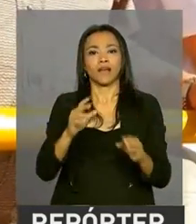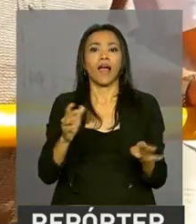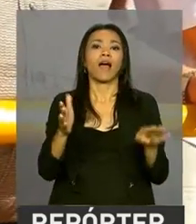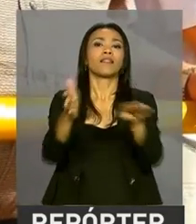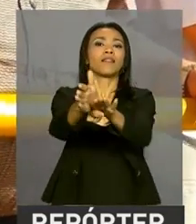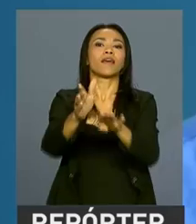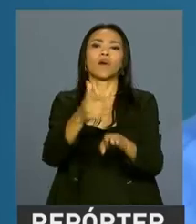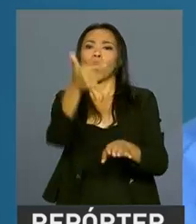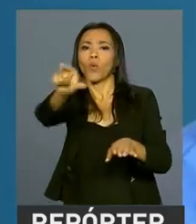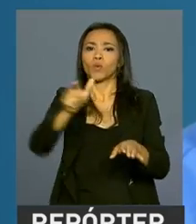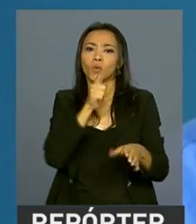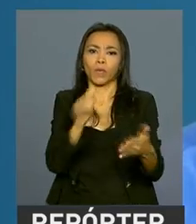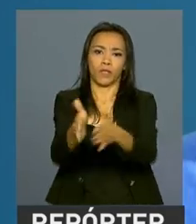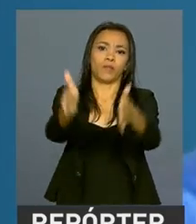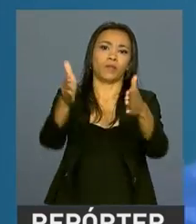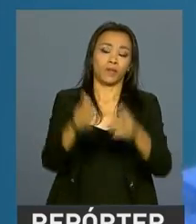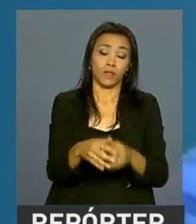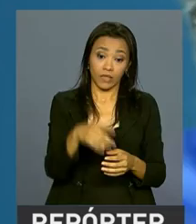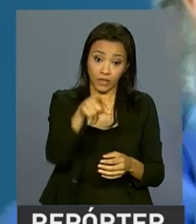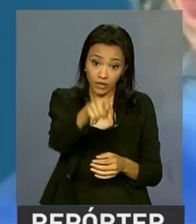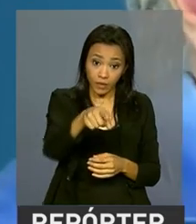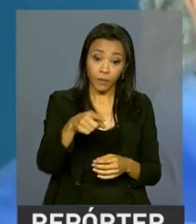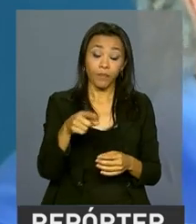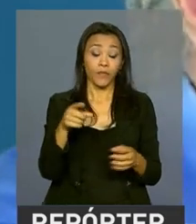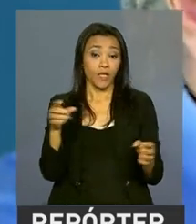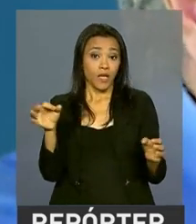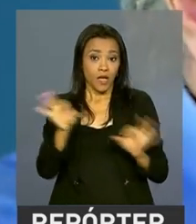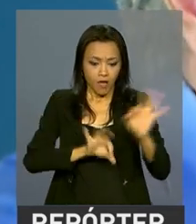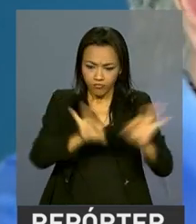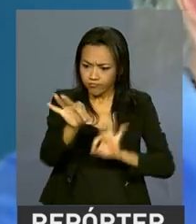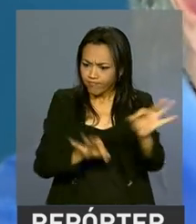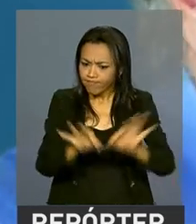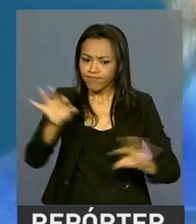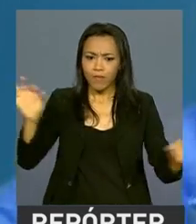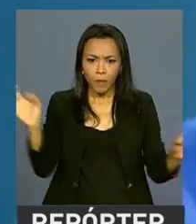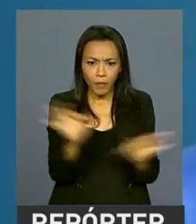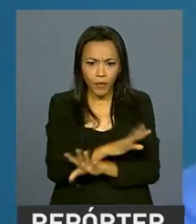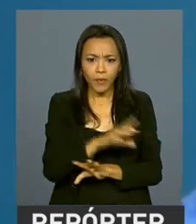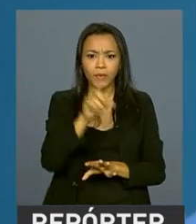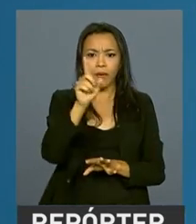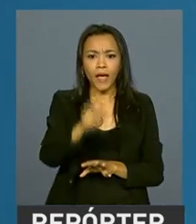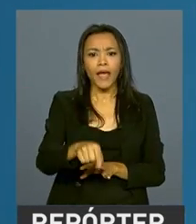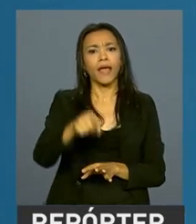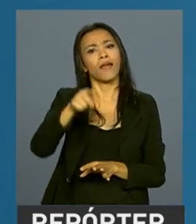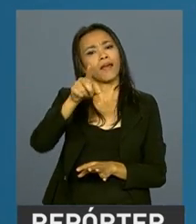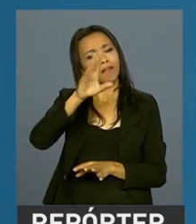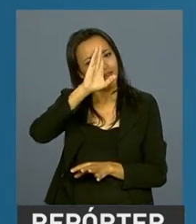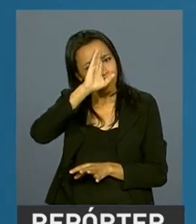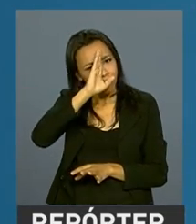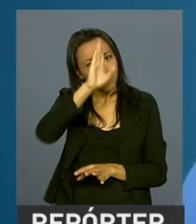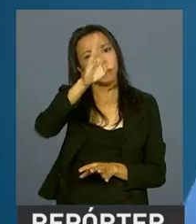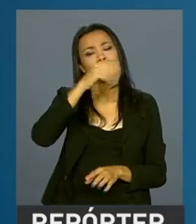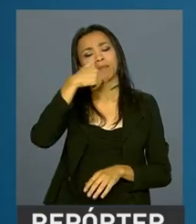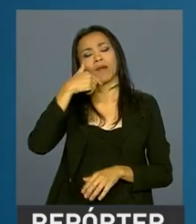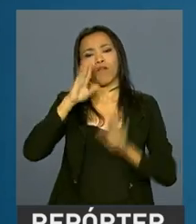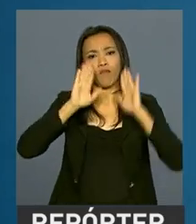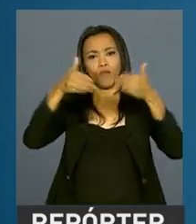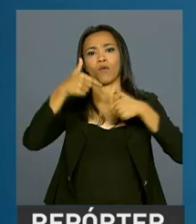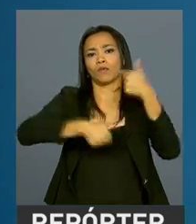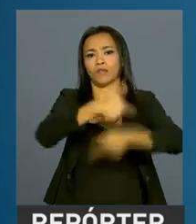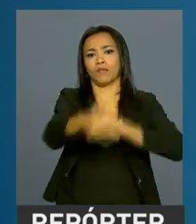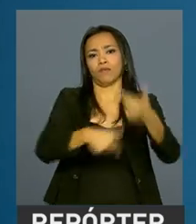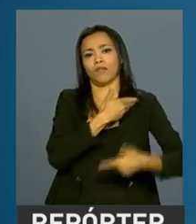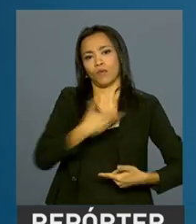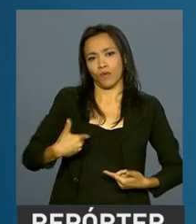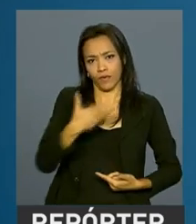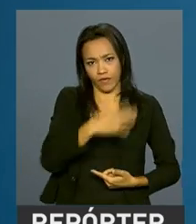Rio Paraíba. Segundo o presidente, a conclusão do empreendimento é uma prioridade do governo federal. Cabe a